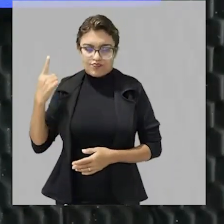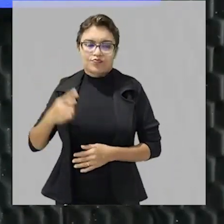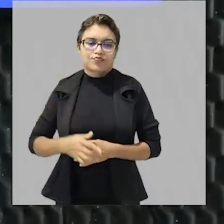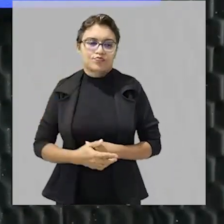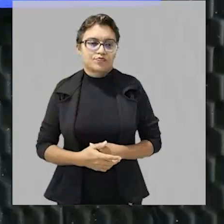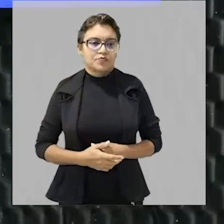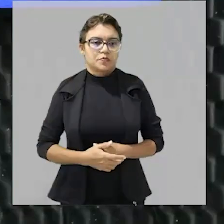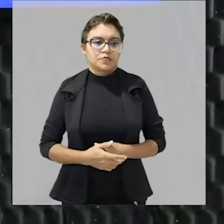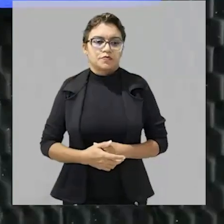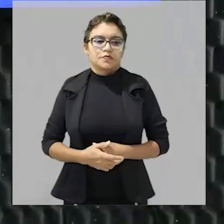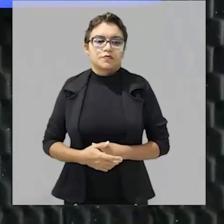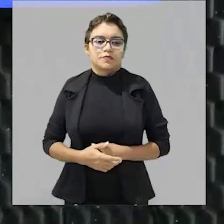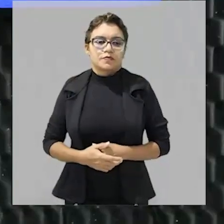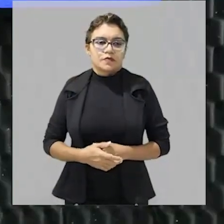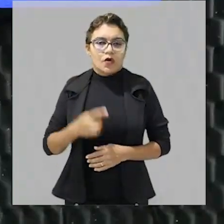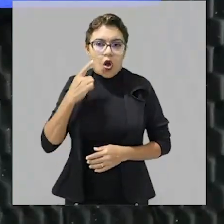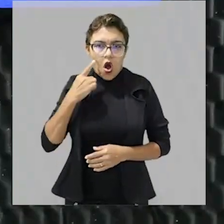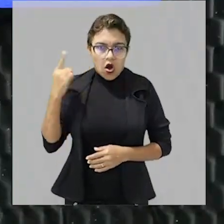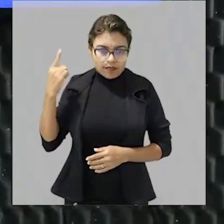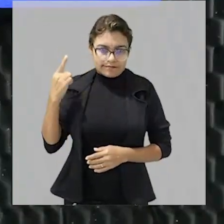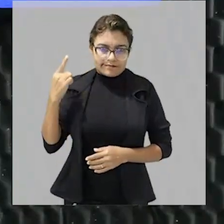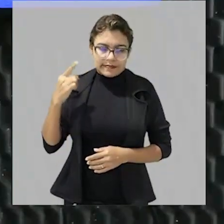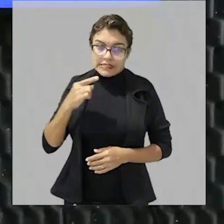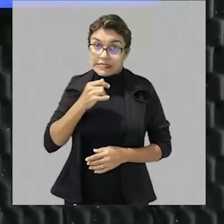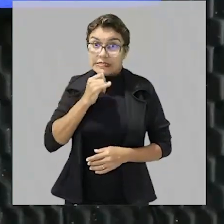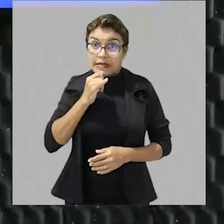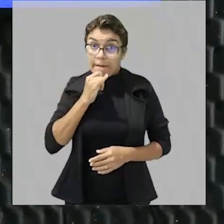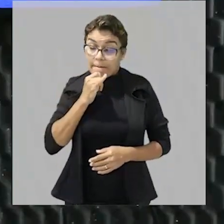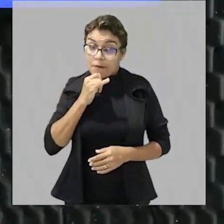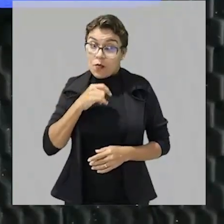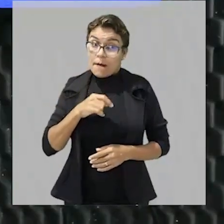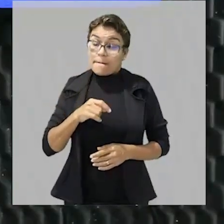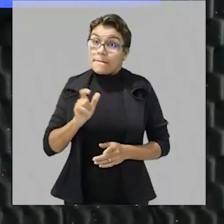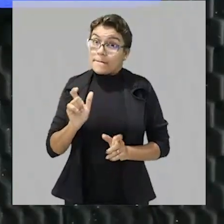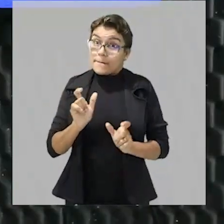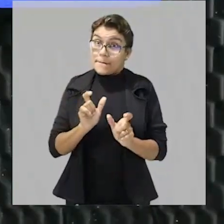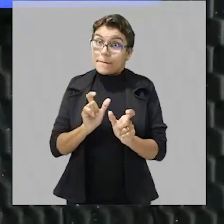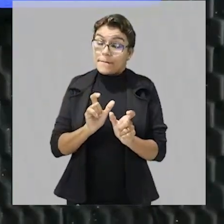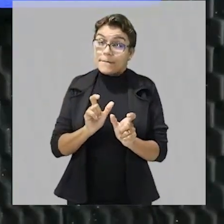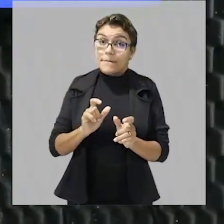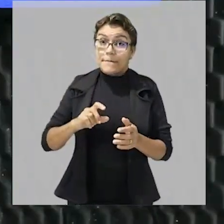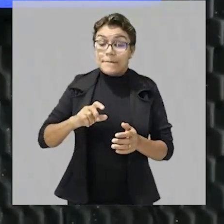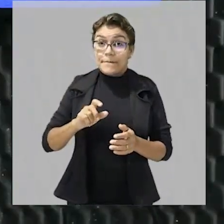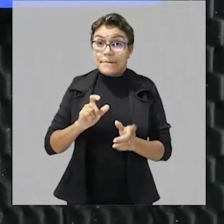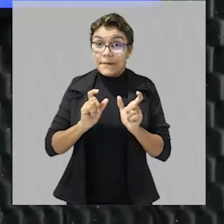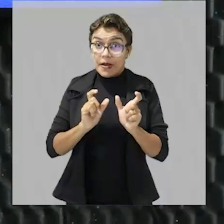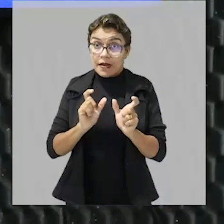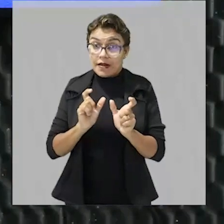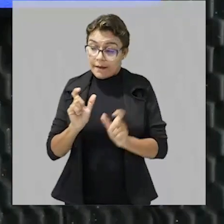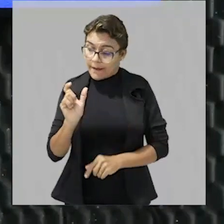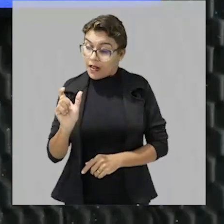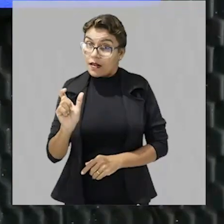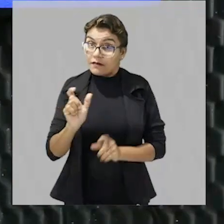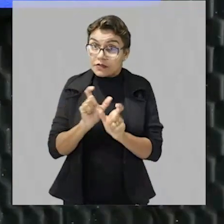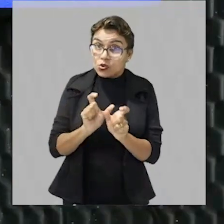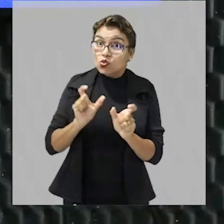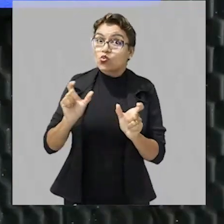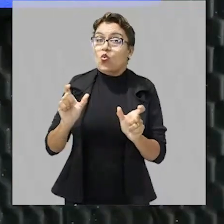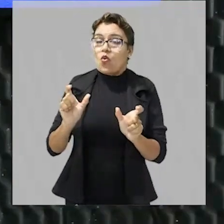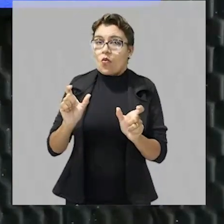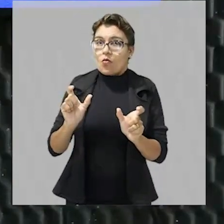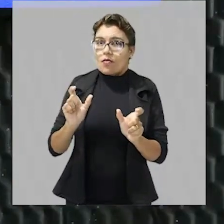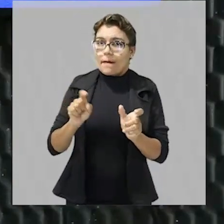Mas na hora da linguagem culta, na hora que a linguagem culta, né, a norma culta é exigida de nós, nós precisamos